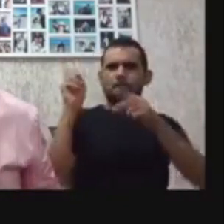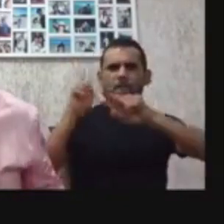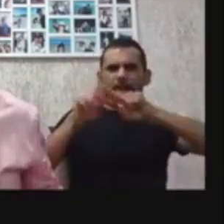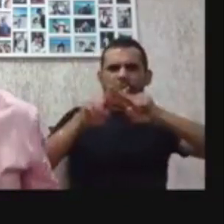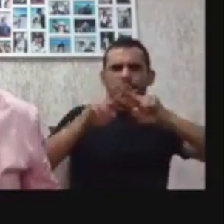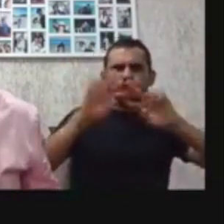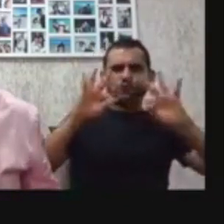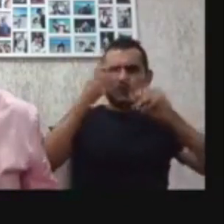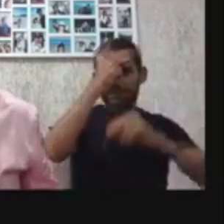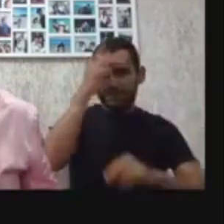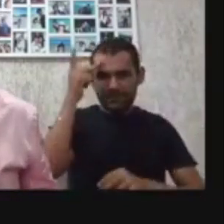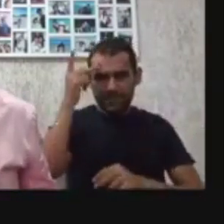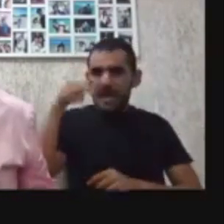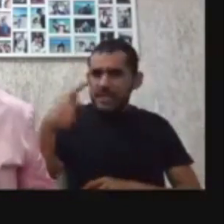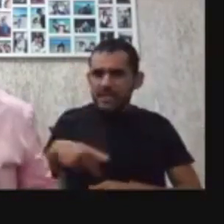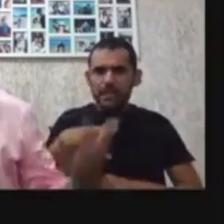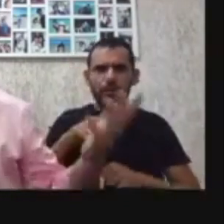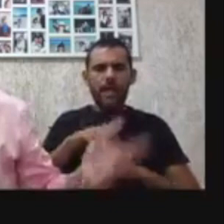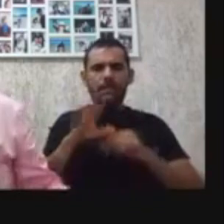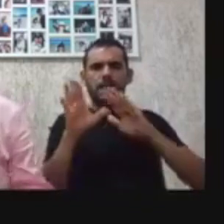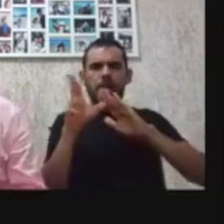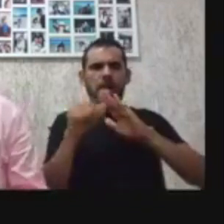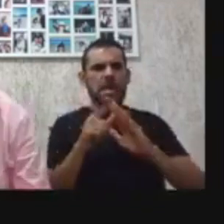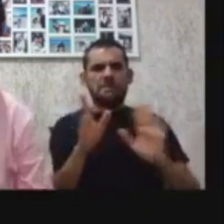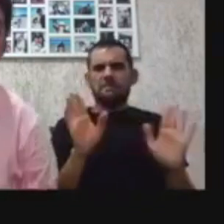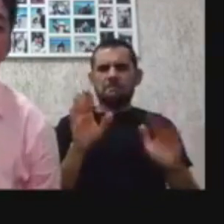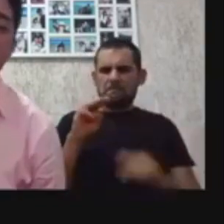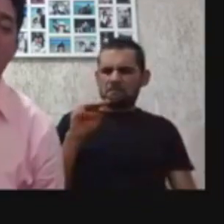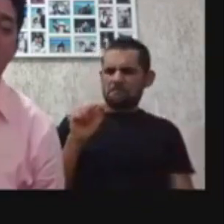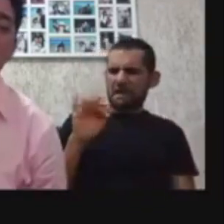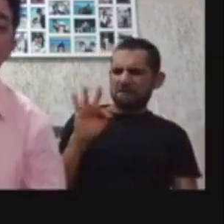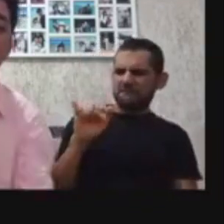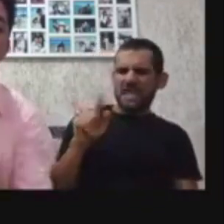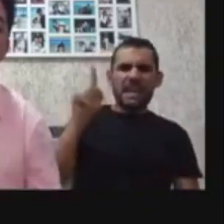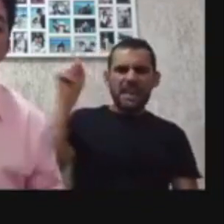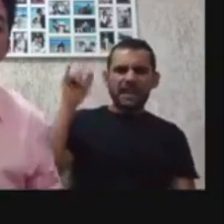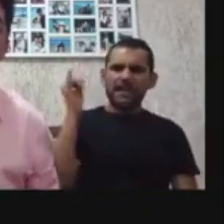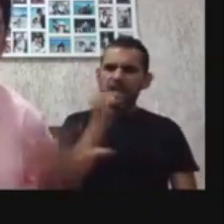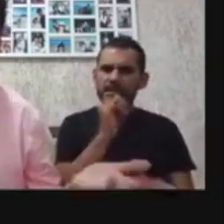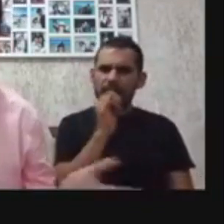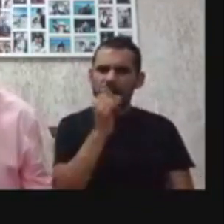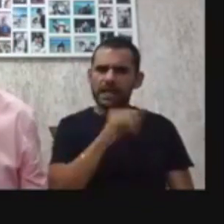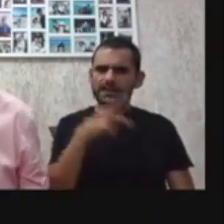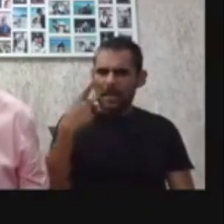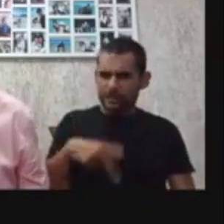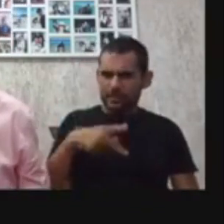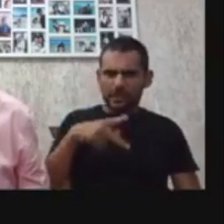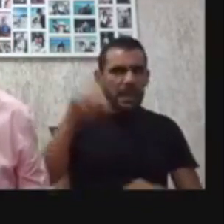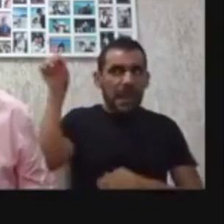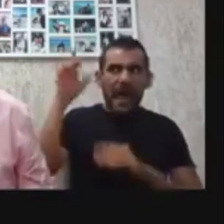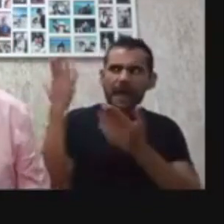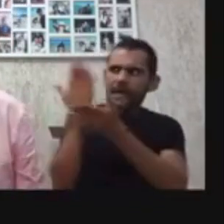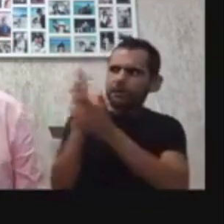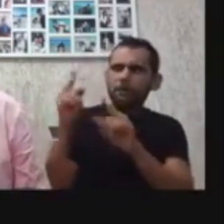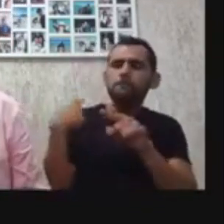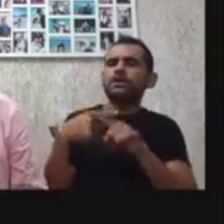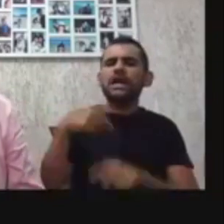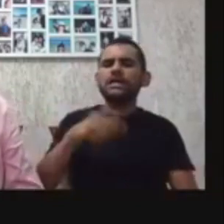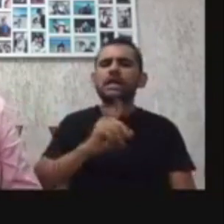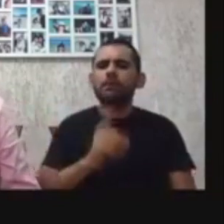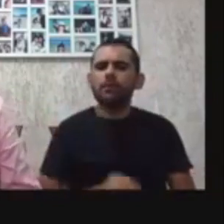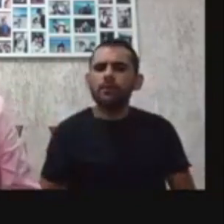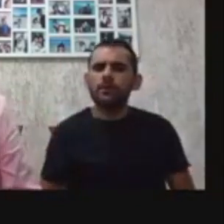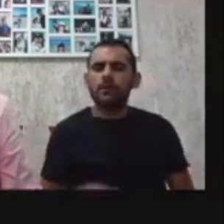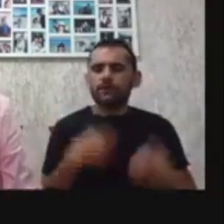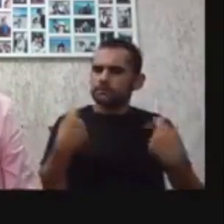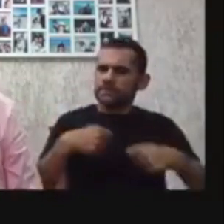mundo, que não é lugar de máfia, não, você entendeu, que mané, máfia é coisa lá da Itália, e lá eles acabaram, por que aqui não vai acabar, entendeu? A gente tem que